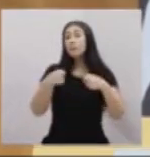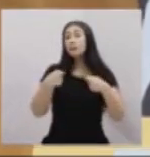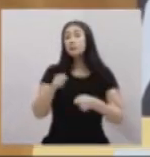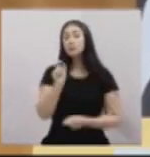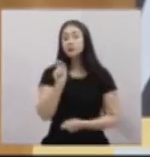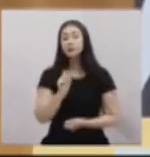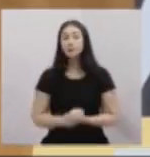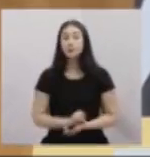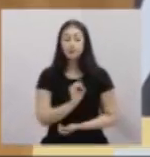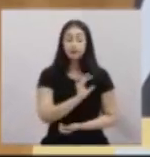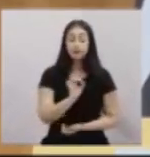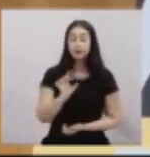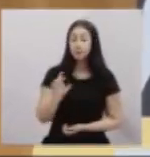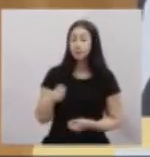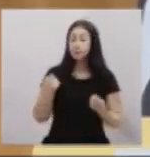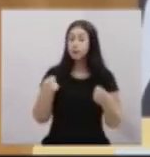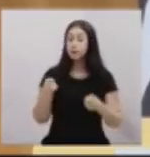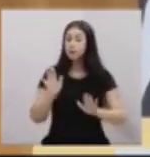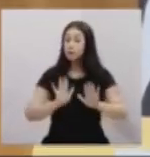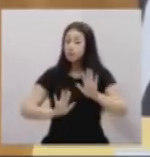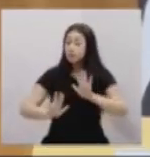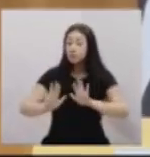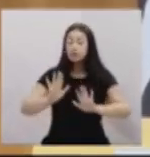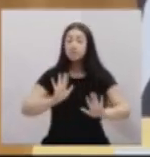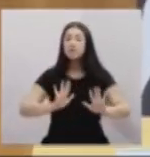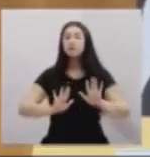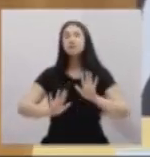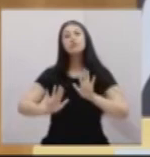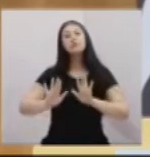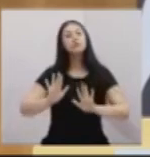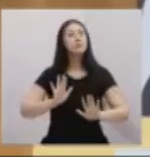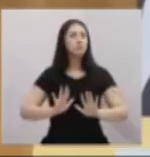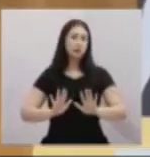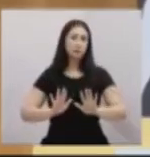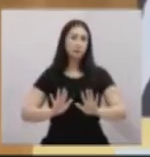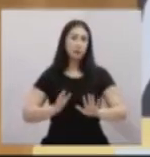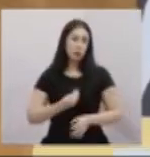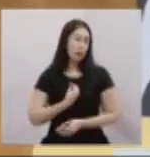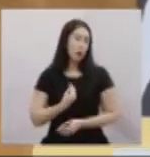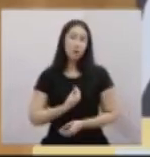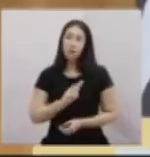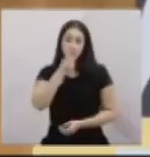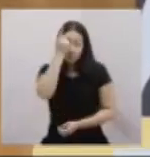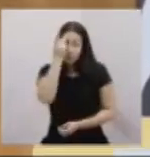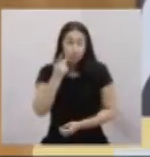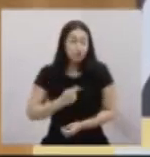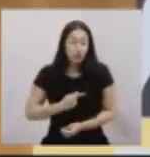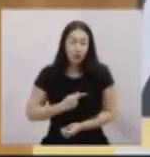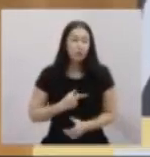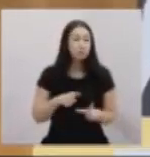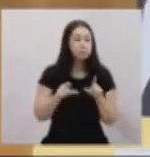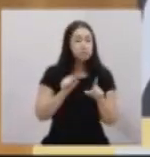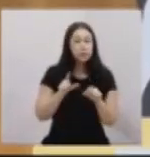um tenha um cuidado até excessivo com a sua própria vida, com as suas